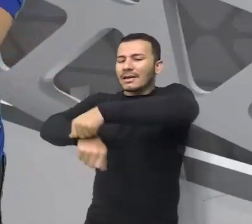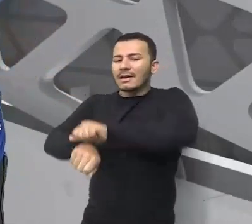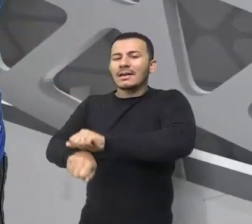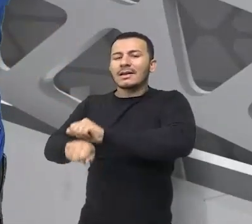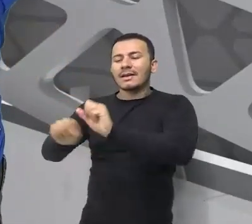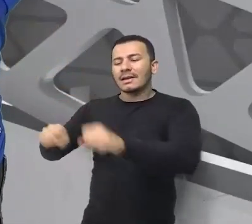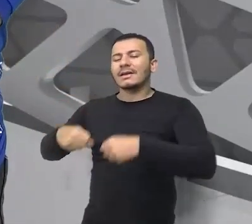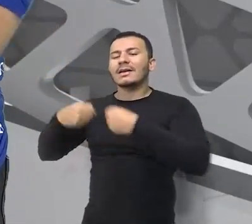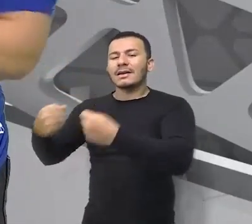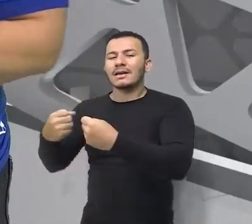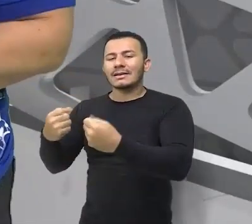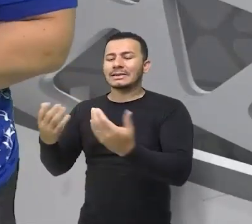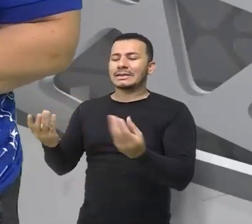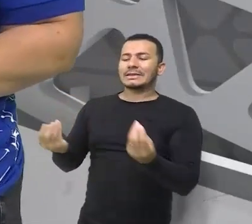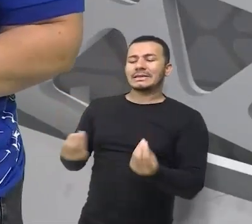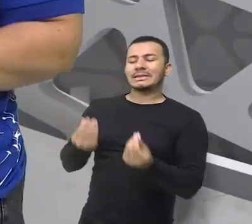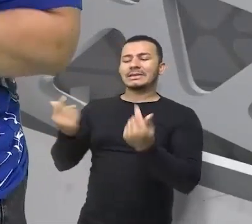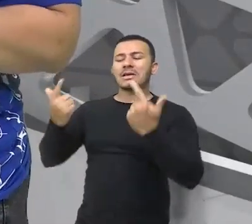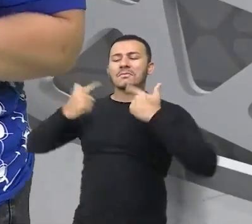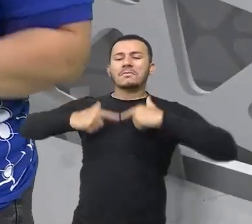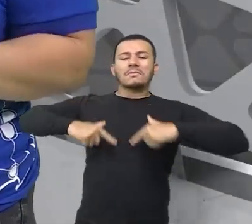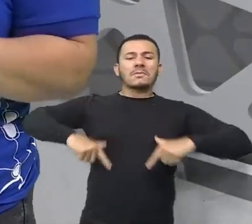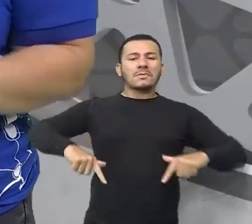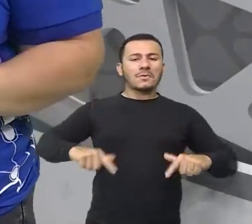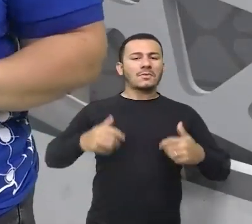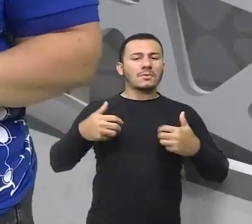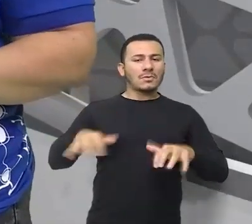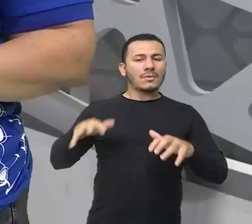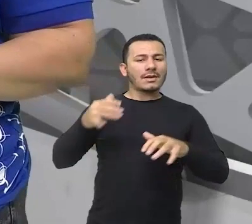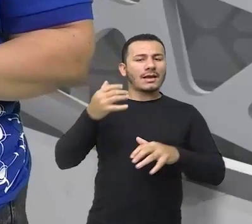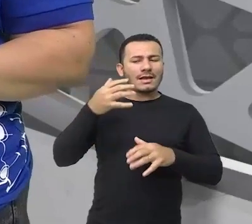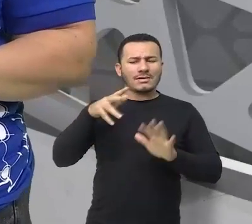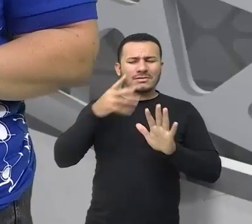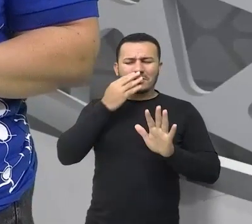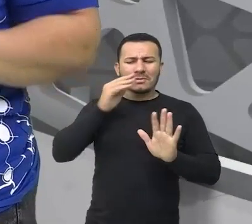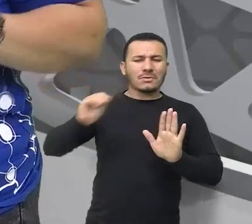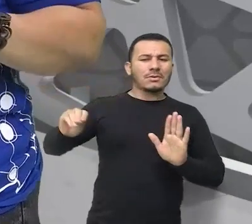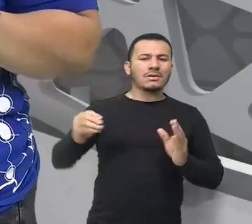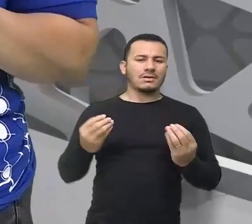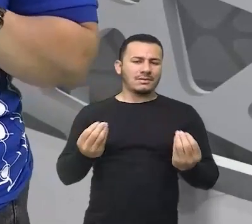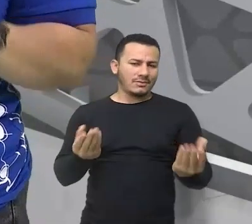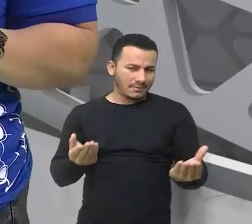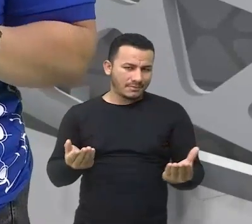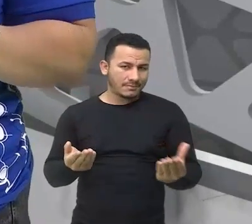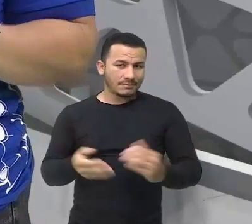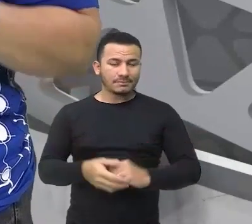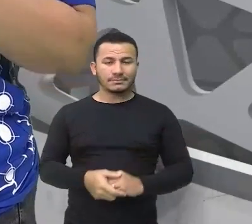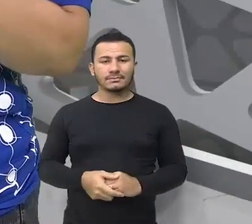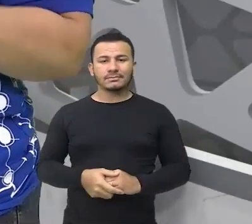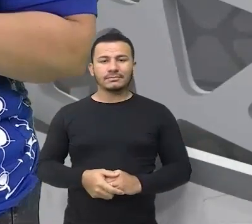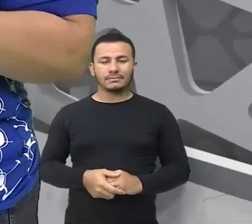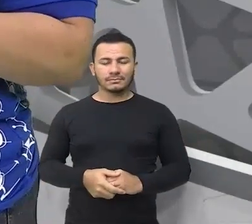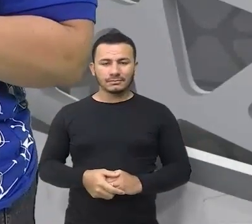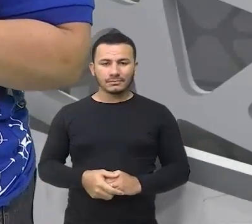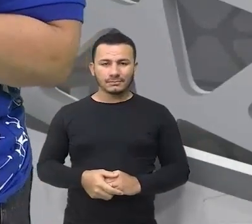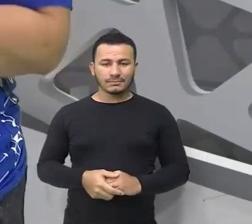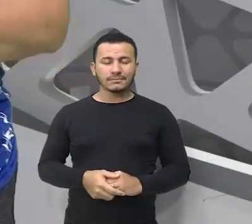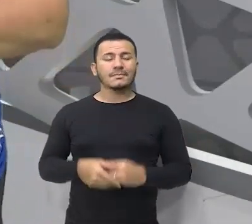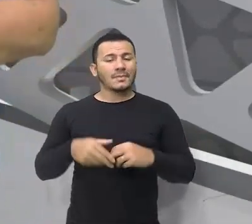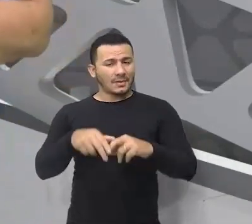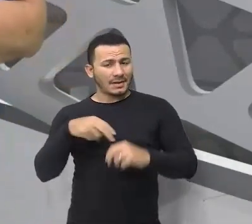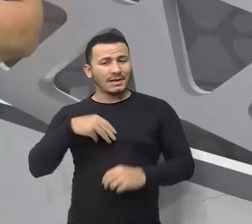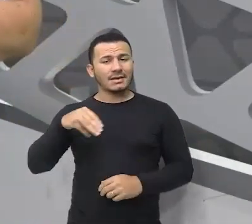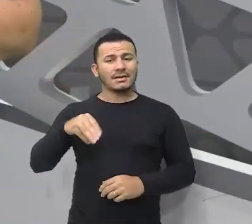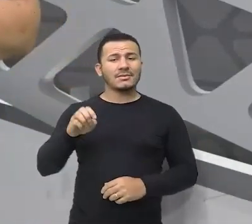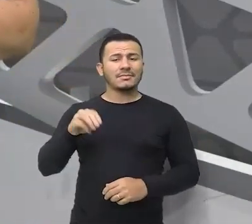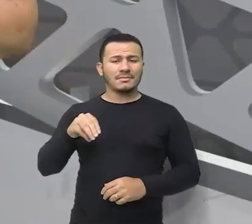lutar, fica ali, de certa forma, evitando esse processo, não é? E aí, vemos aí um meme, né?